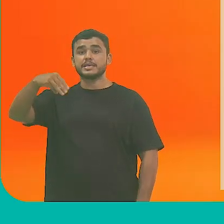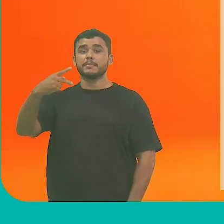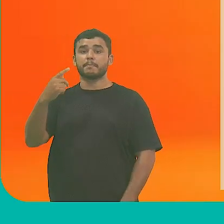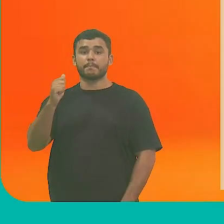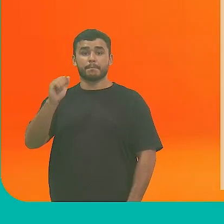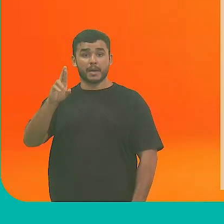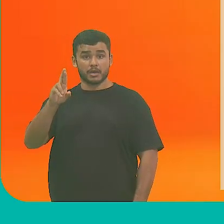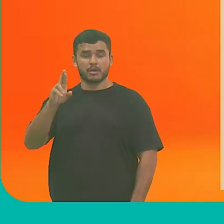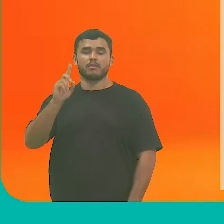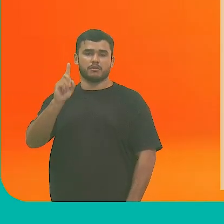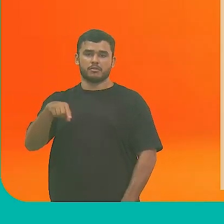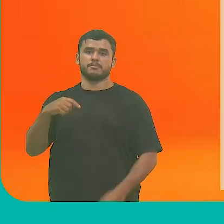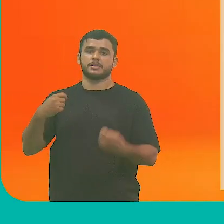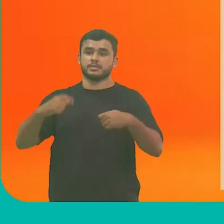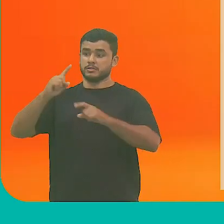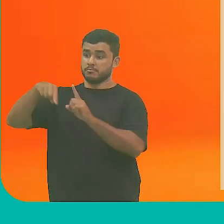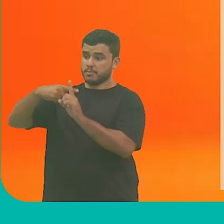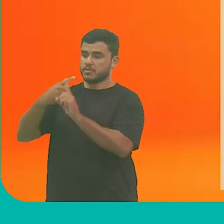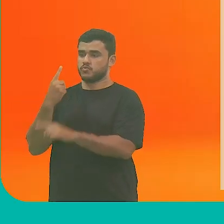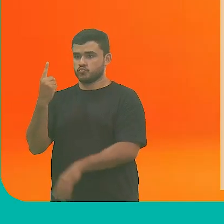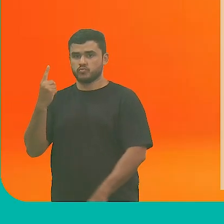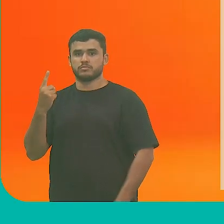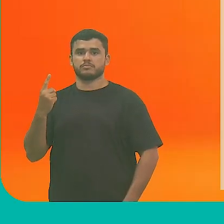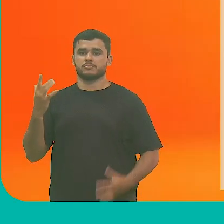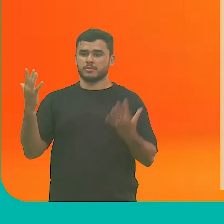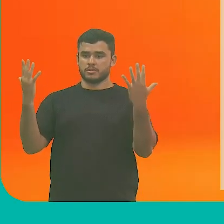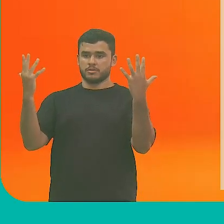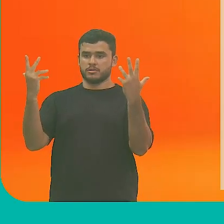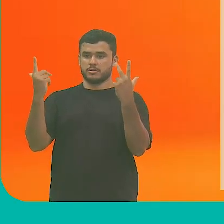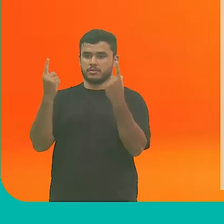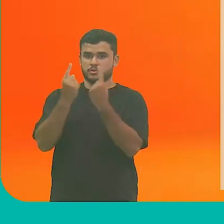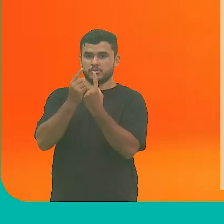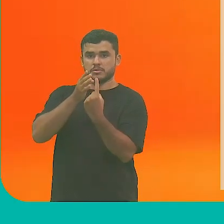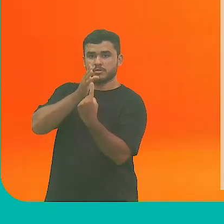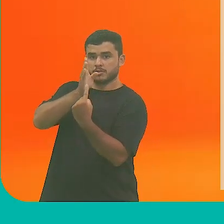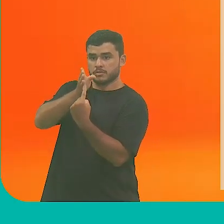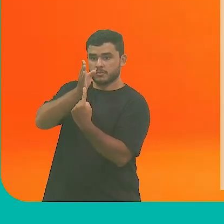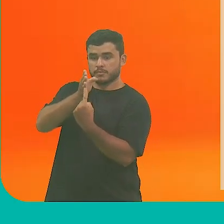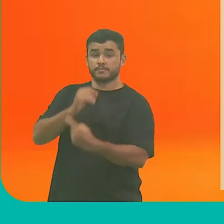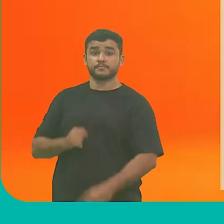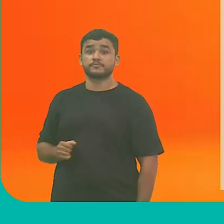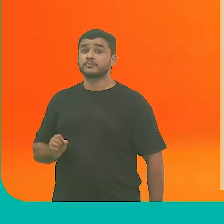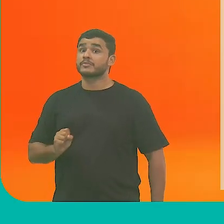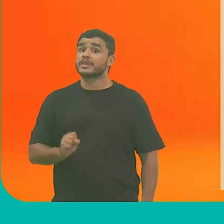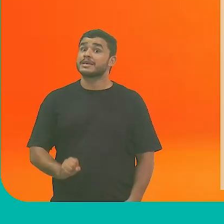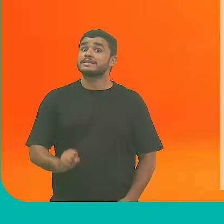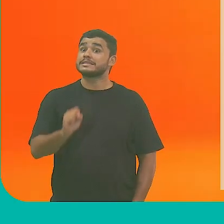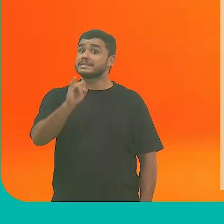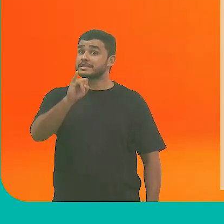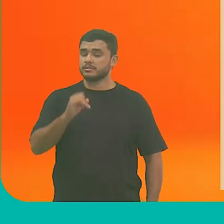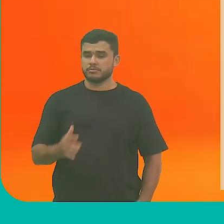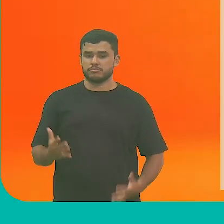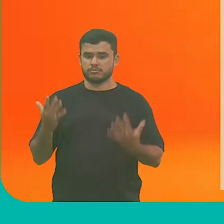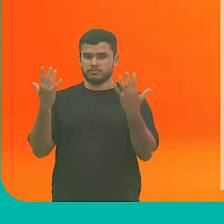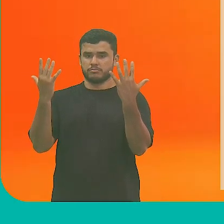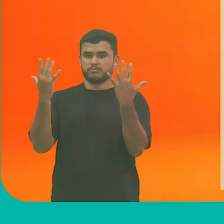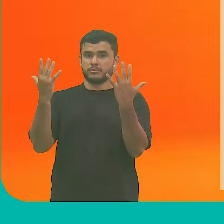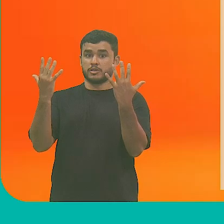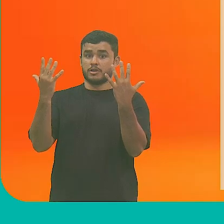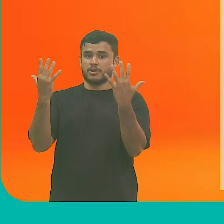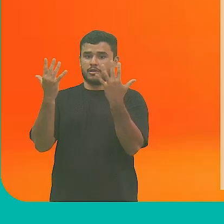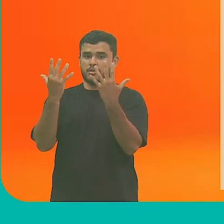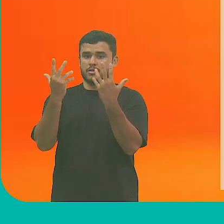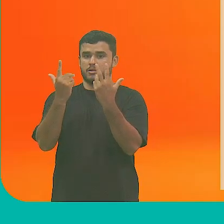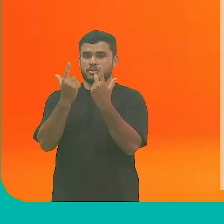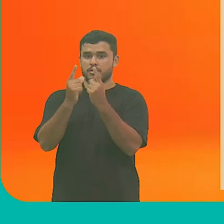é par, nós temos 2 termos centrais. Se eu tenho 4 termos, eu não